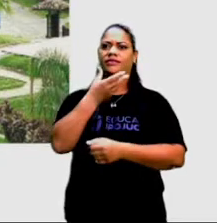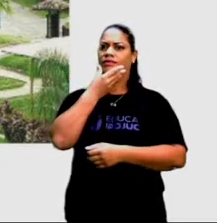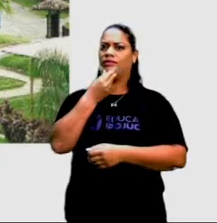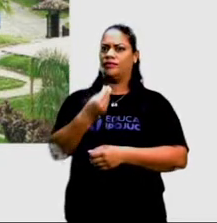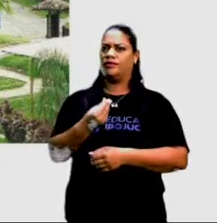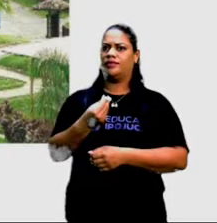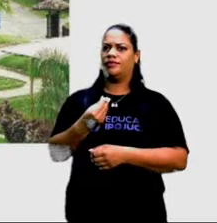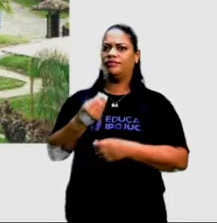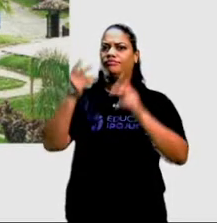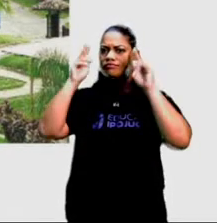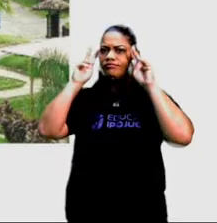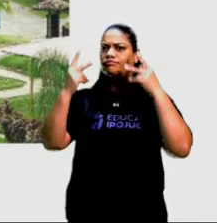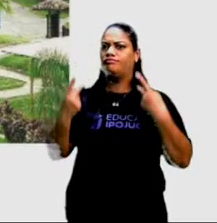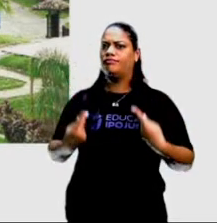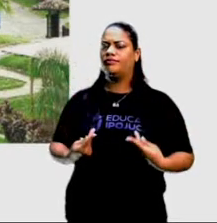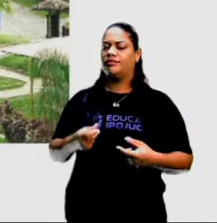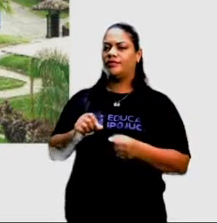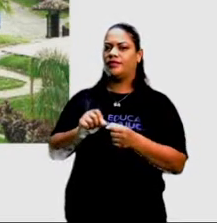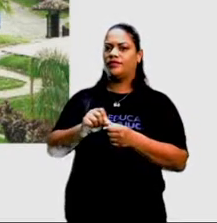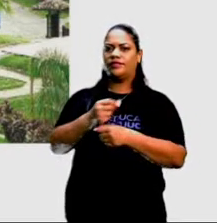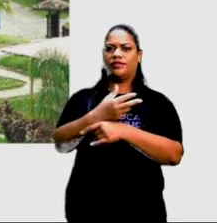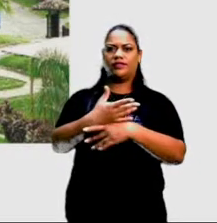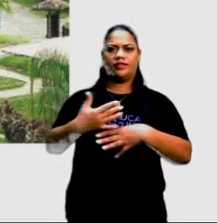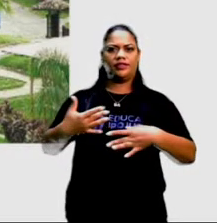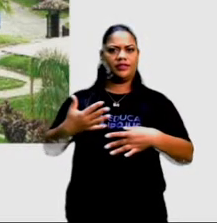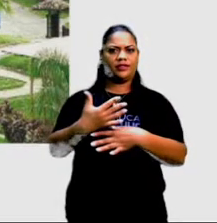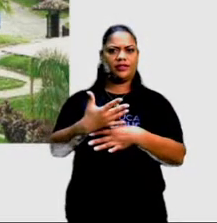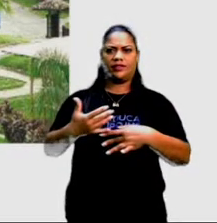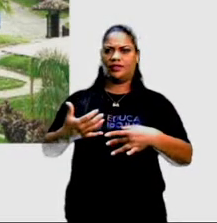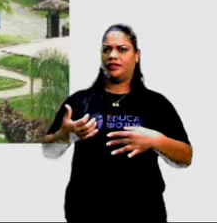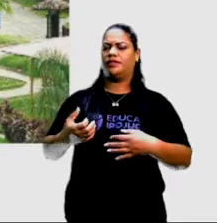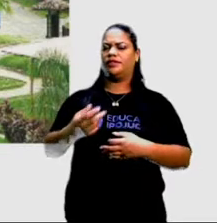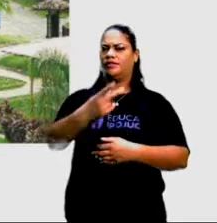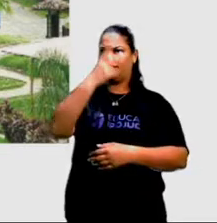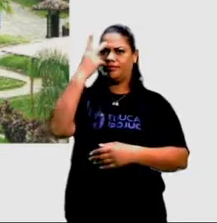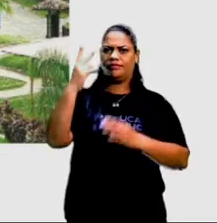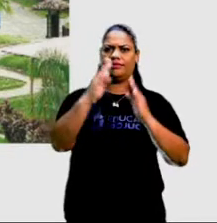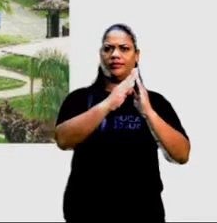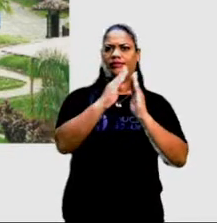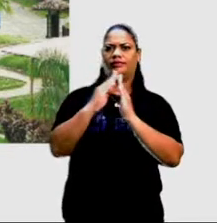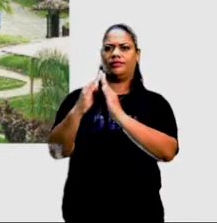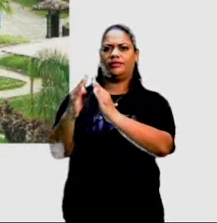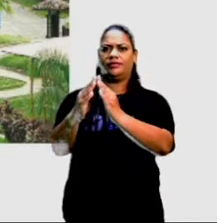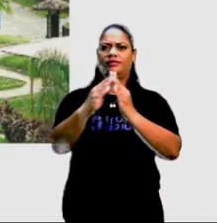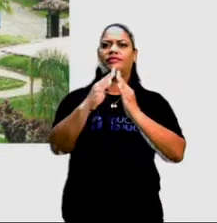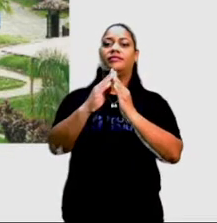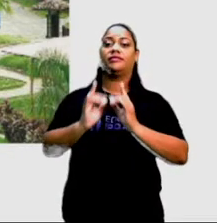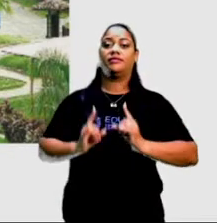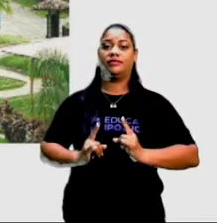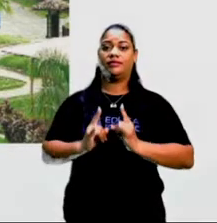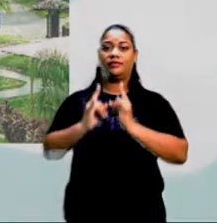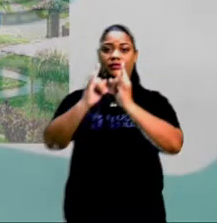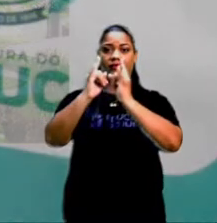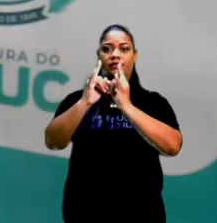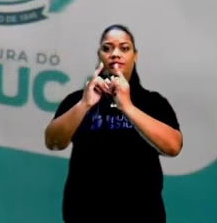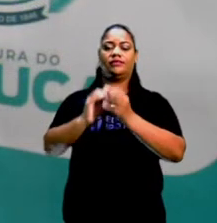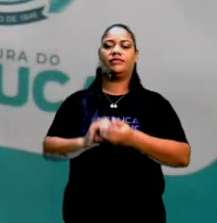humana, tá? Então a gente aí, ó, uma cidade cheia de moradias, prédios, isso é